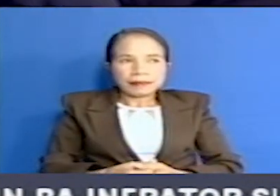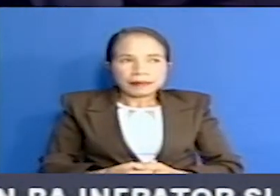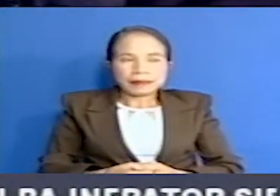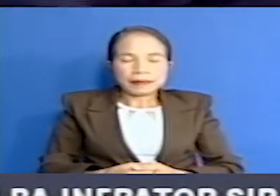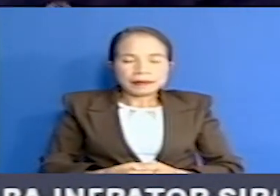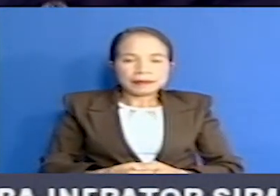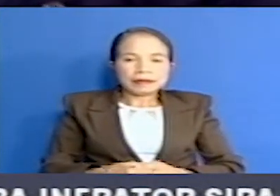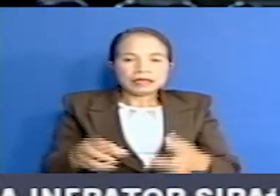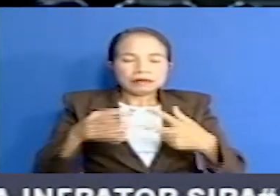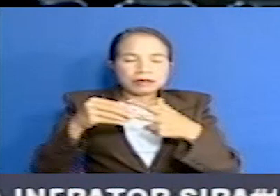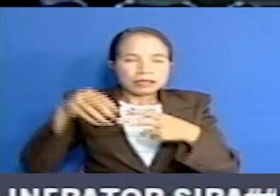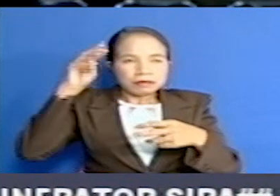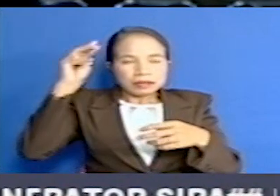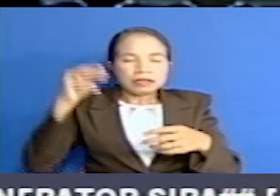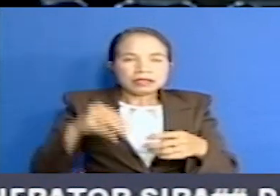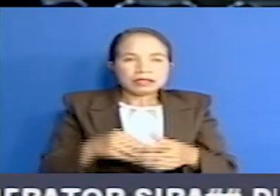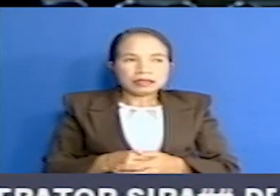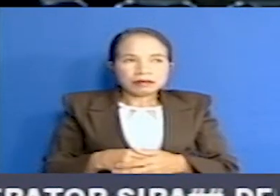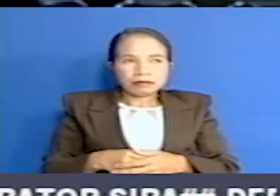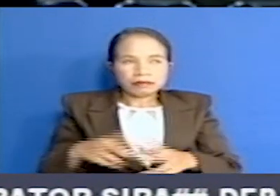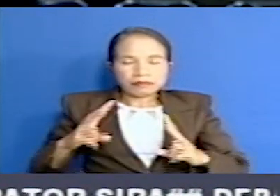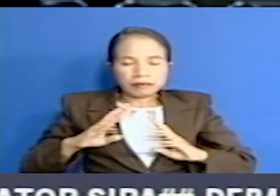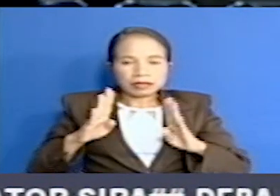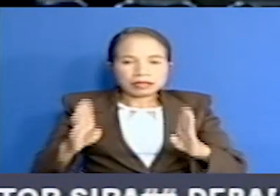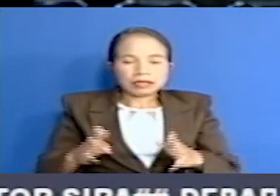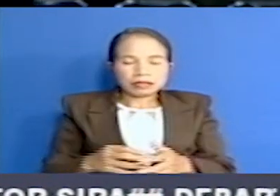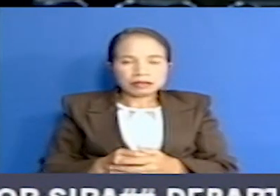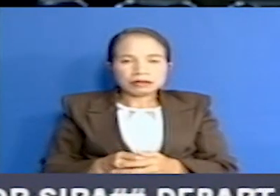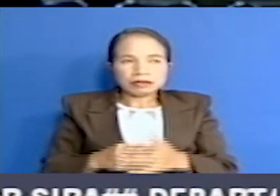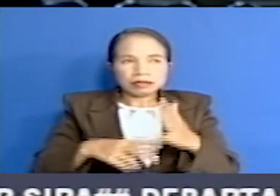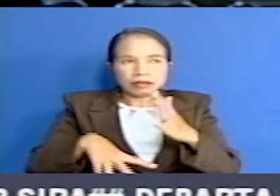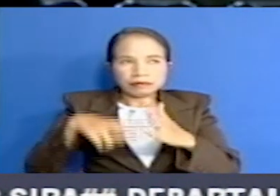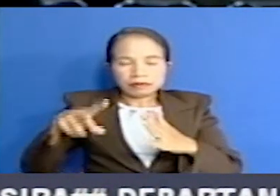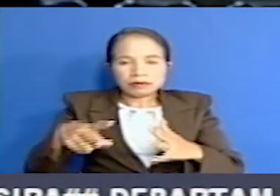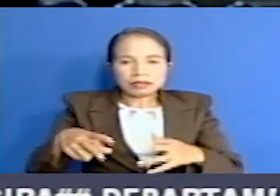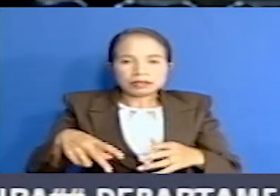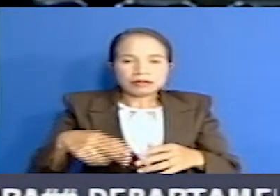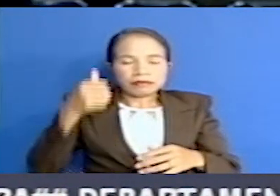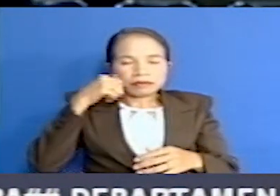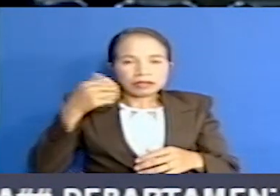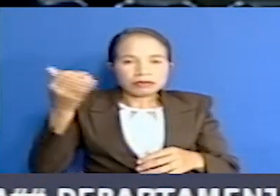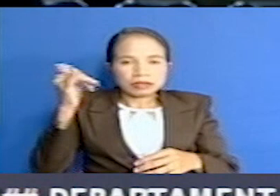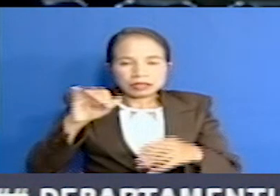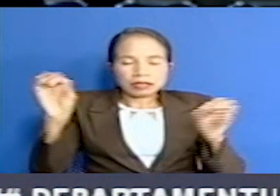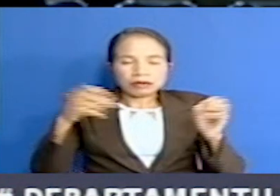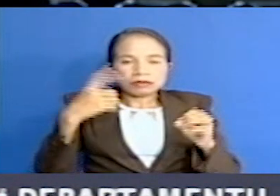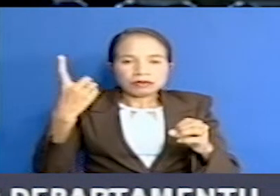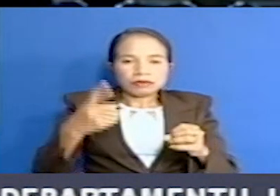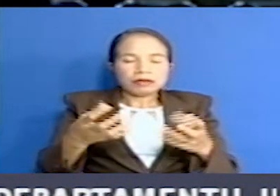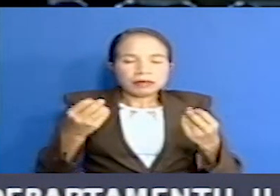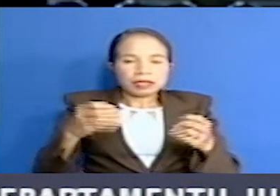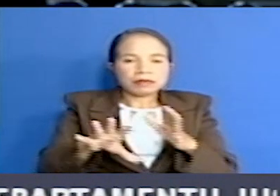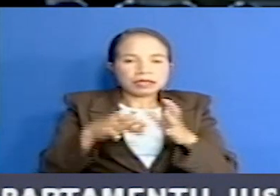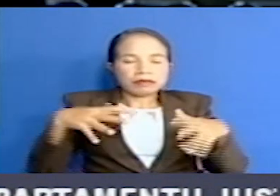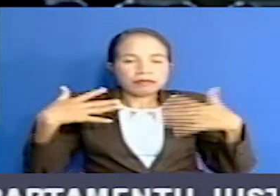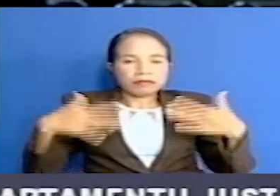o Ministério Assuntos Veterano, que está a tu valoriza. Feito a Síria, lá hoje a Síria, para que me tenha luta.